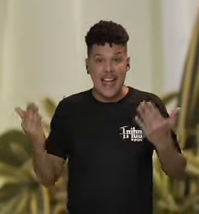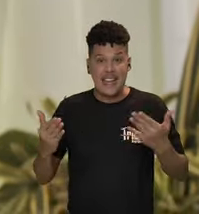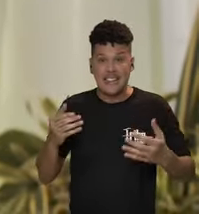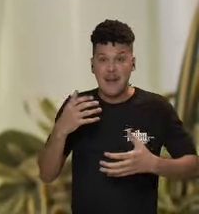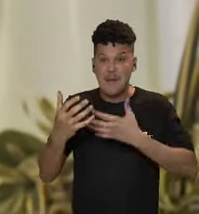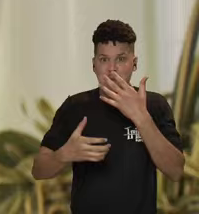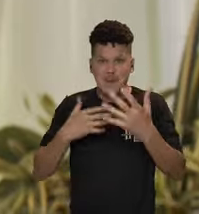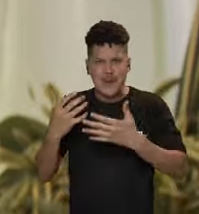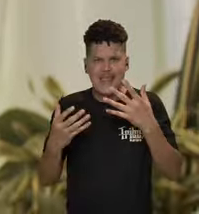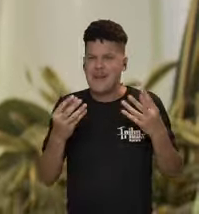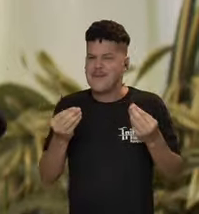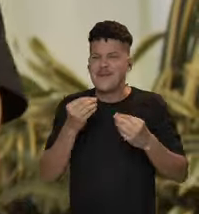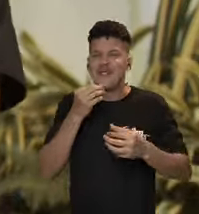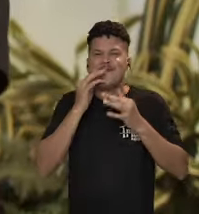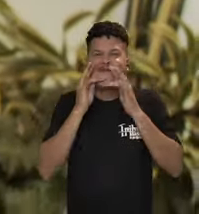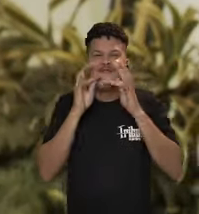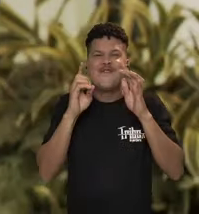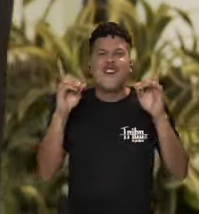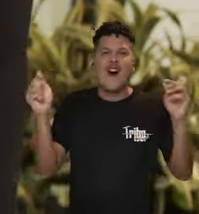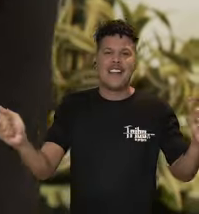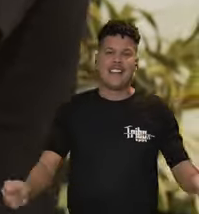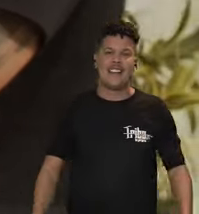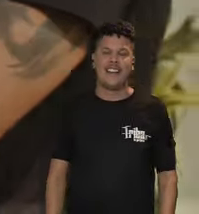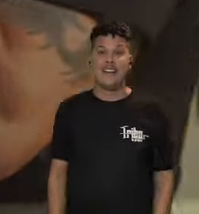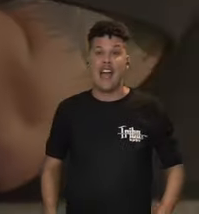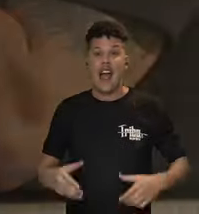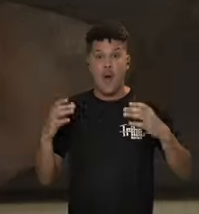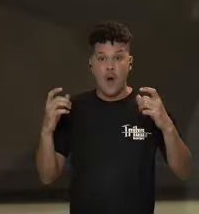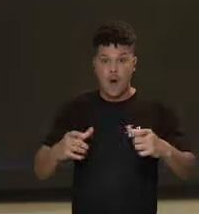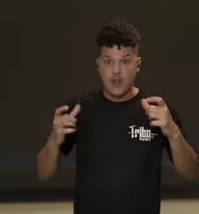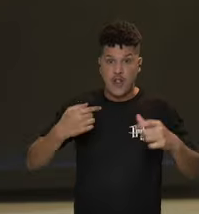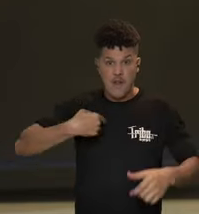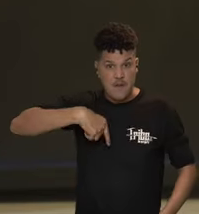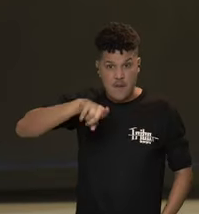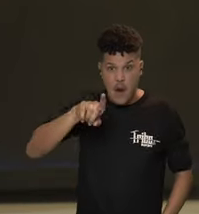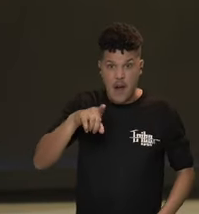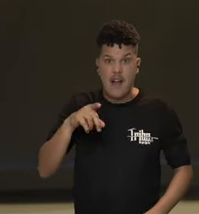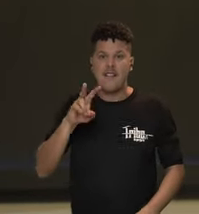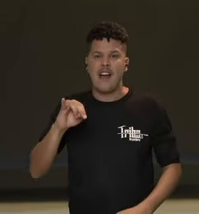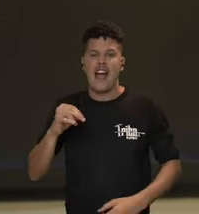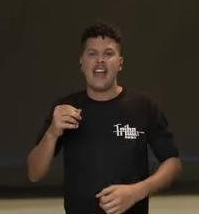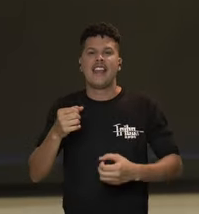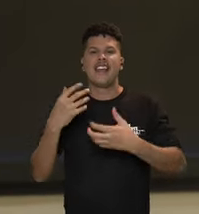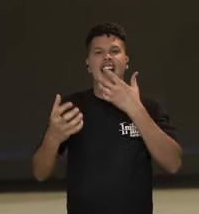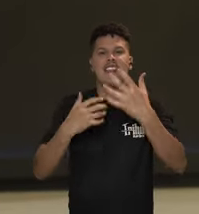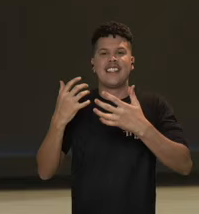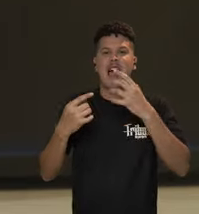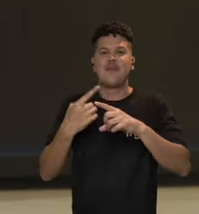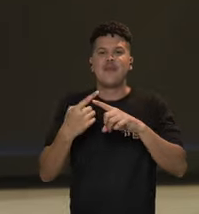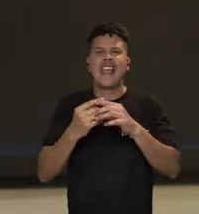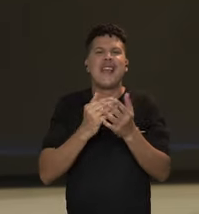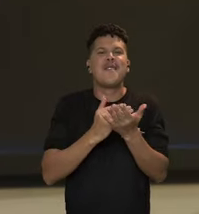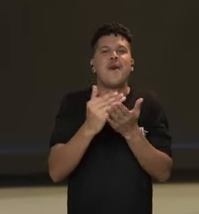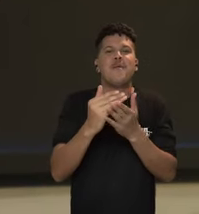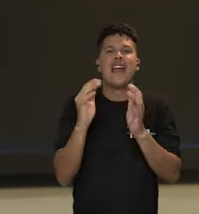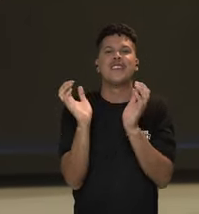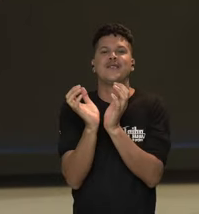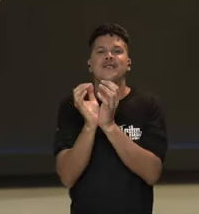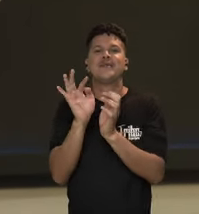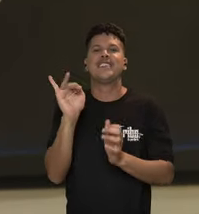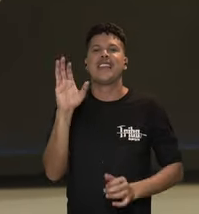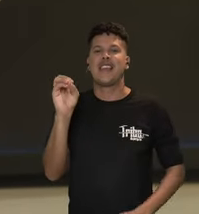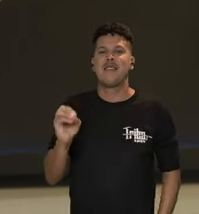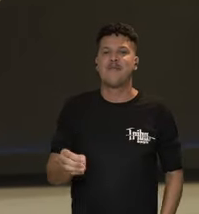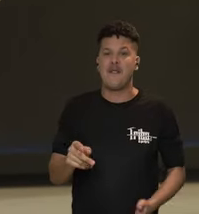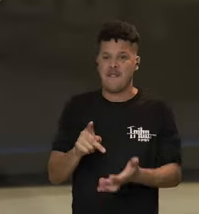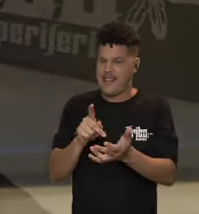aqui é foda demais, velho. E eu falei... Aonde nós for, nós vamos levar essa música e vamos cantar, porque foi a música que começou o Tribo da Periferia, assim, na verdade.